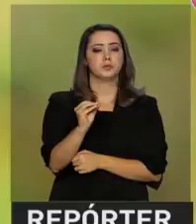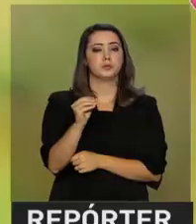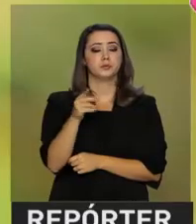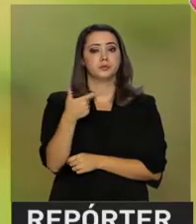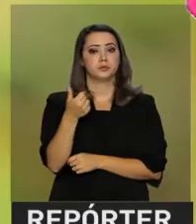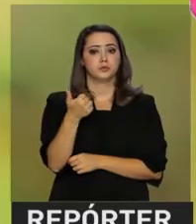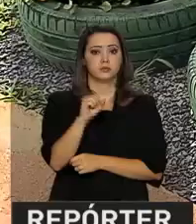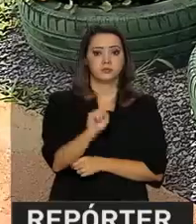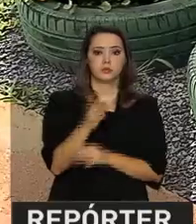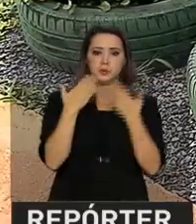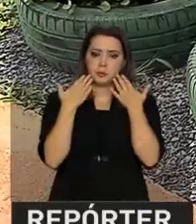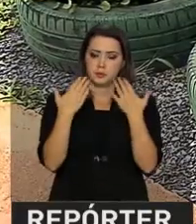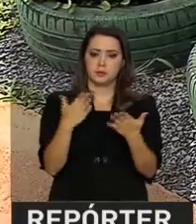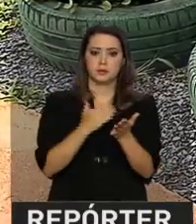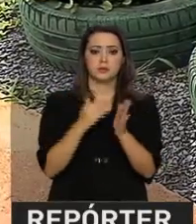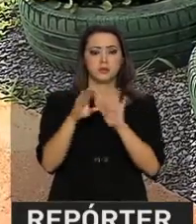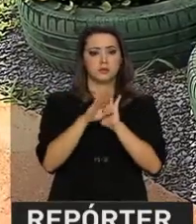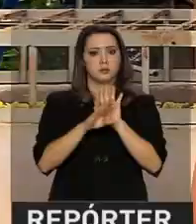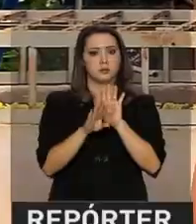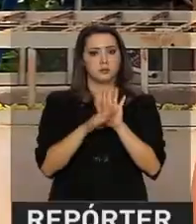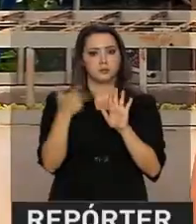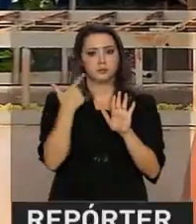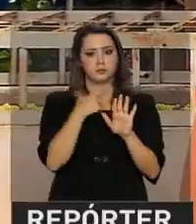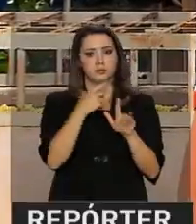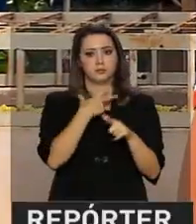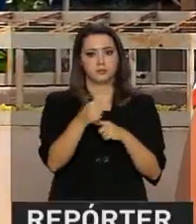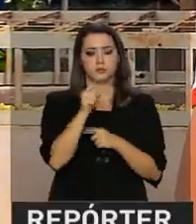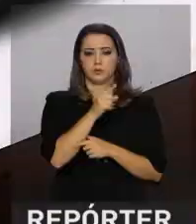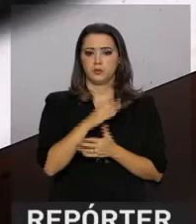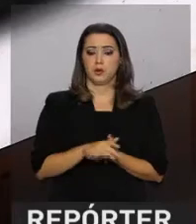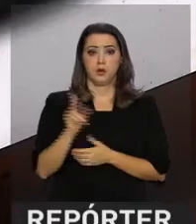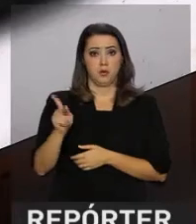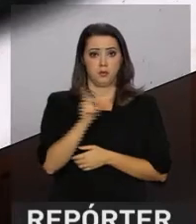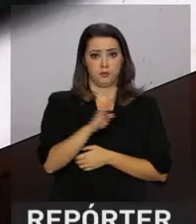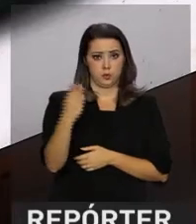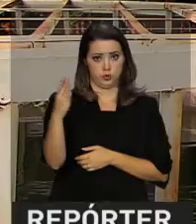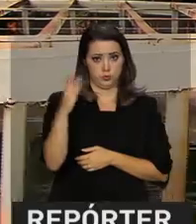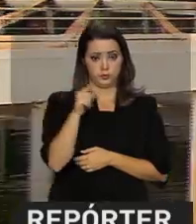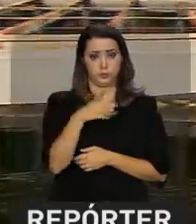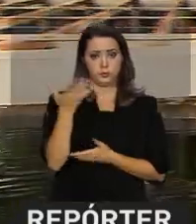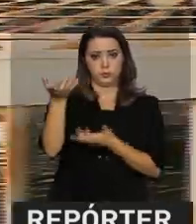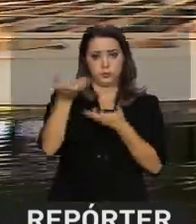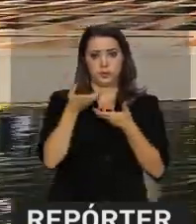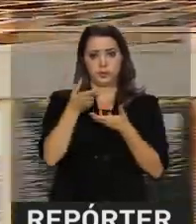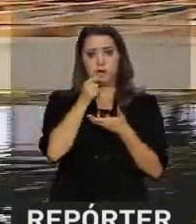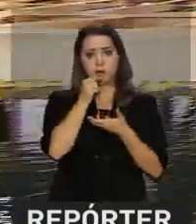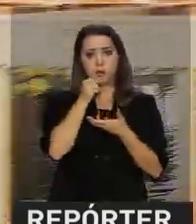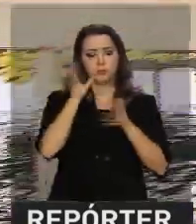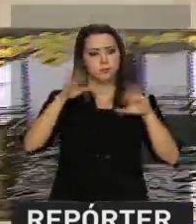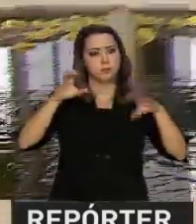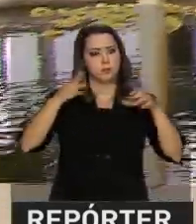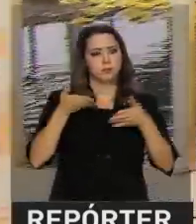2018 para apresentar a iniciativa vencedora. O professor de biologia desenvolveu um projeto que capta a água da chuva